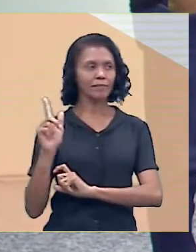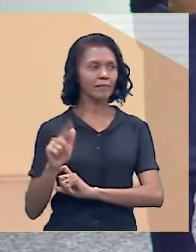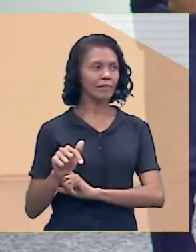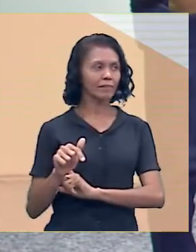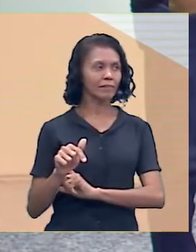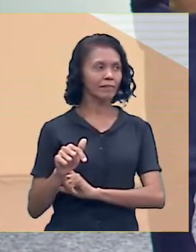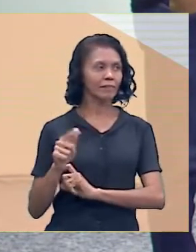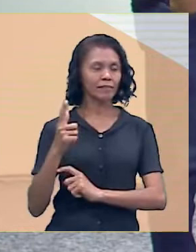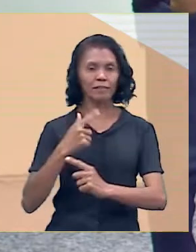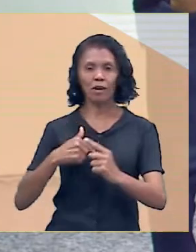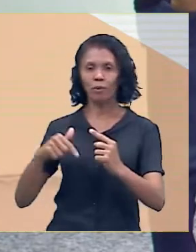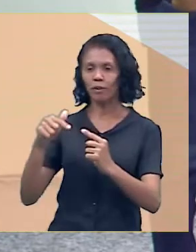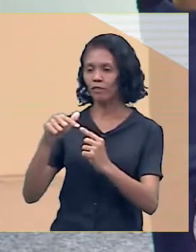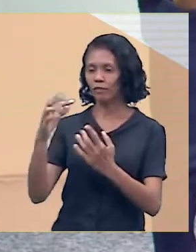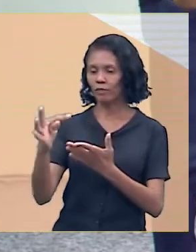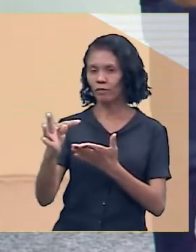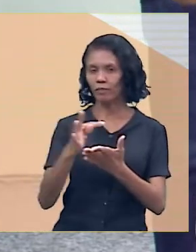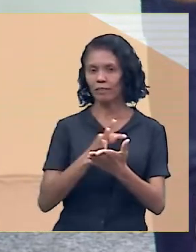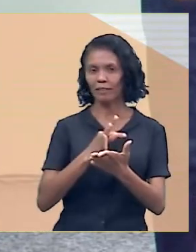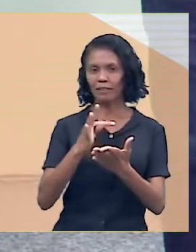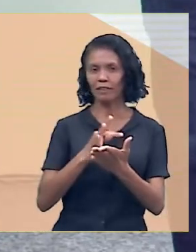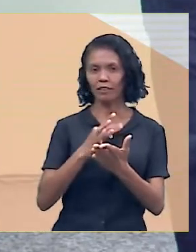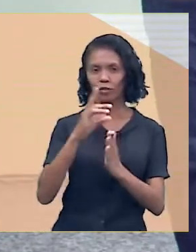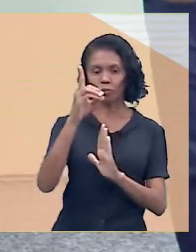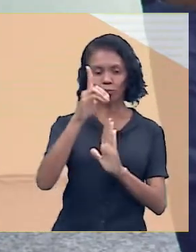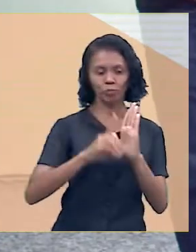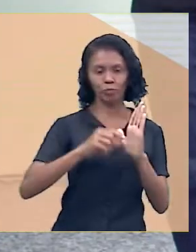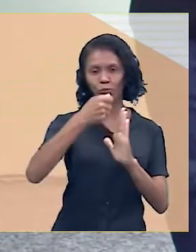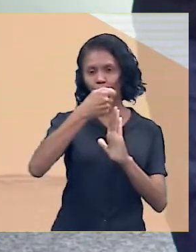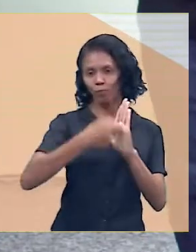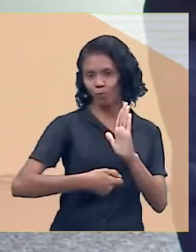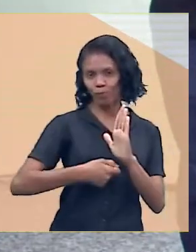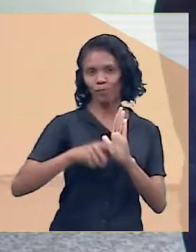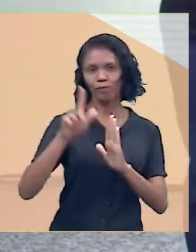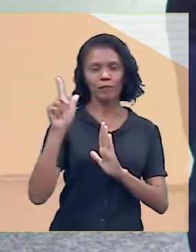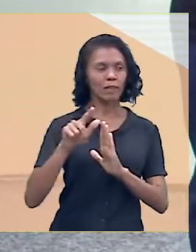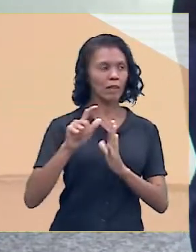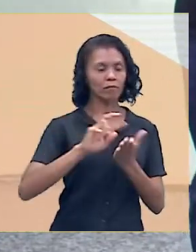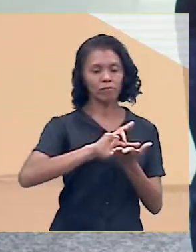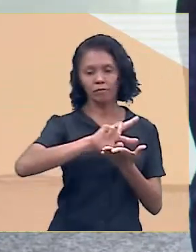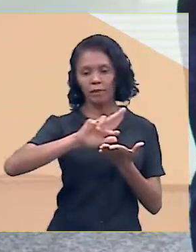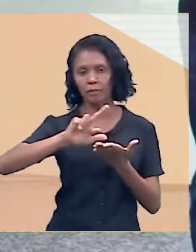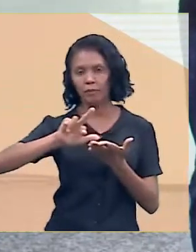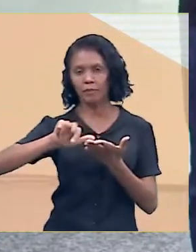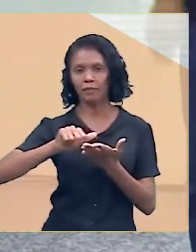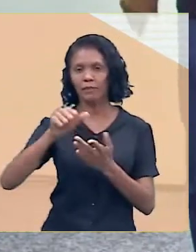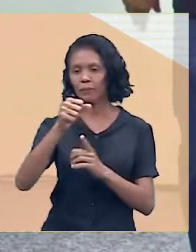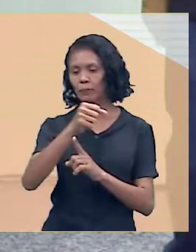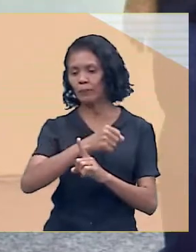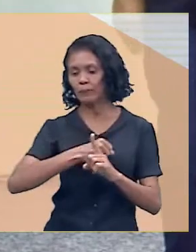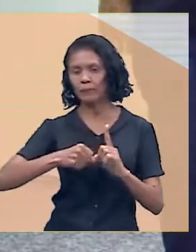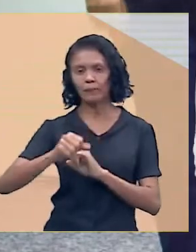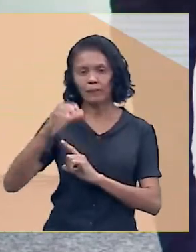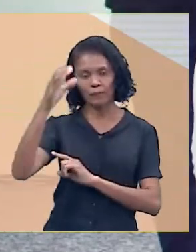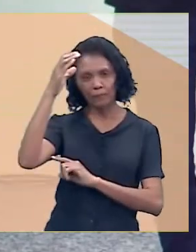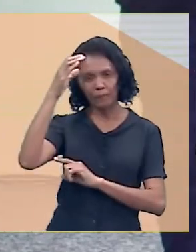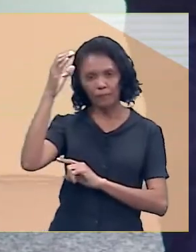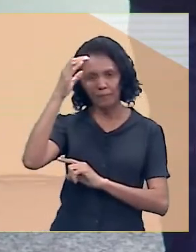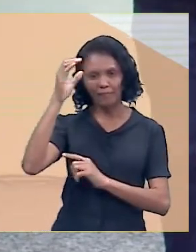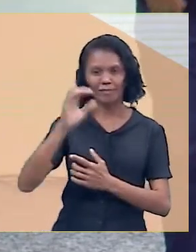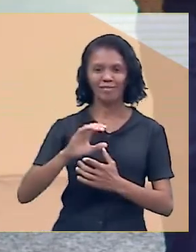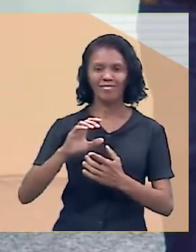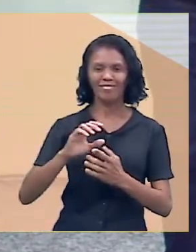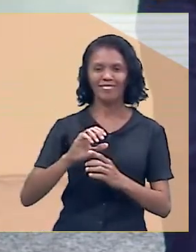finalidade do nosso texto dissertativo-argumentativo Beleza então então o repertório sociocultural não é isso é esse daí